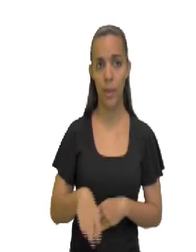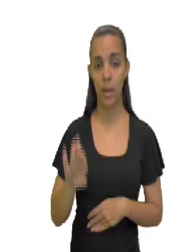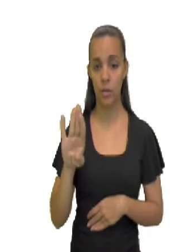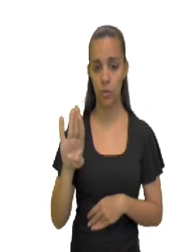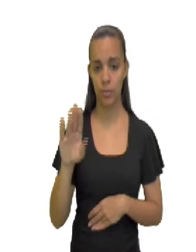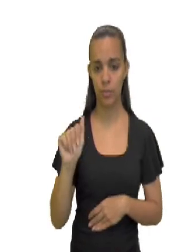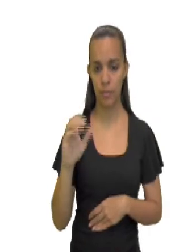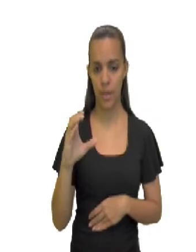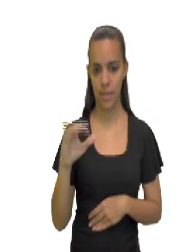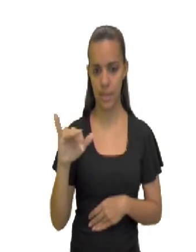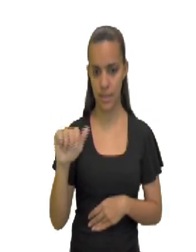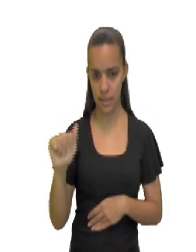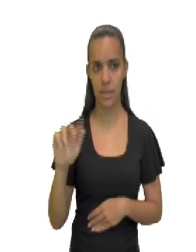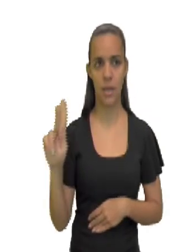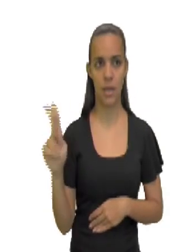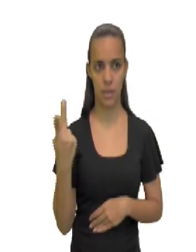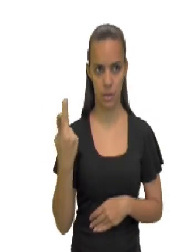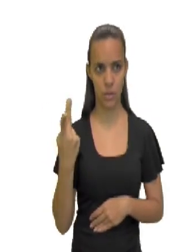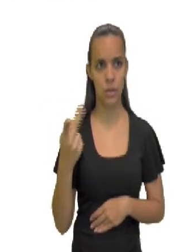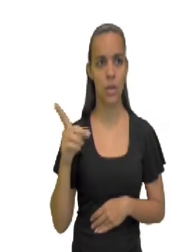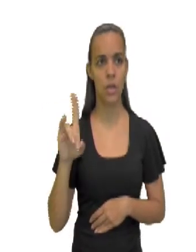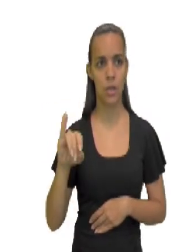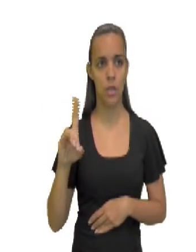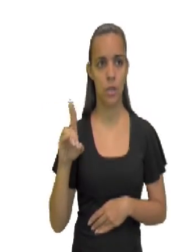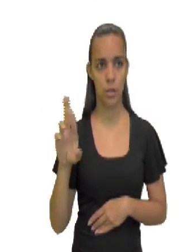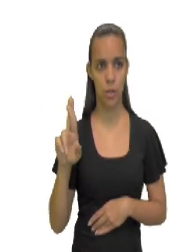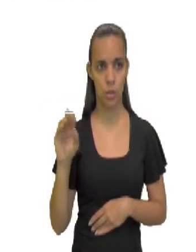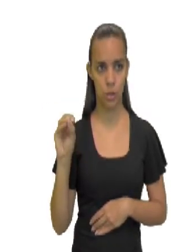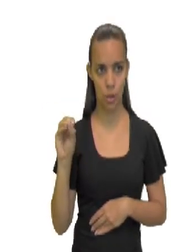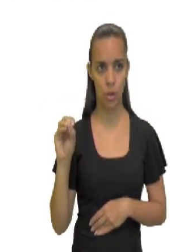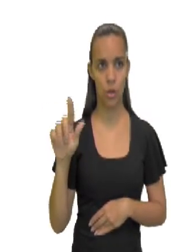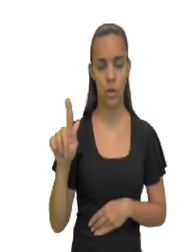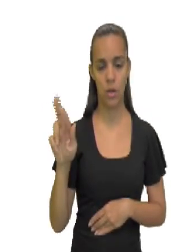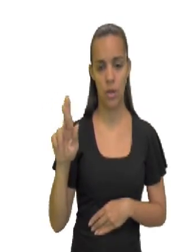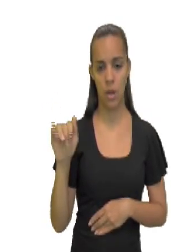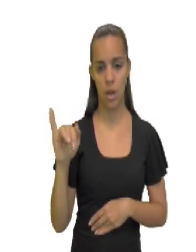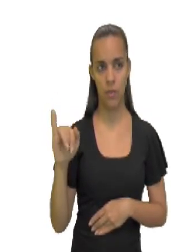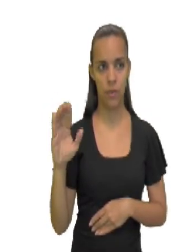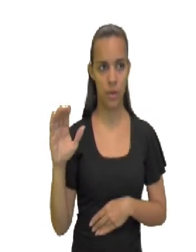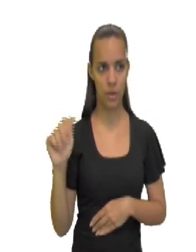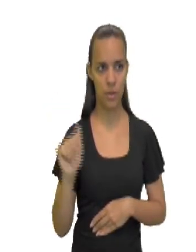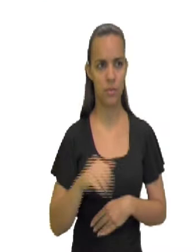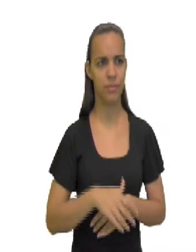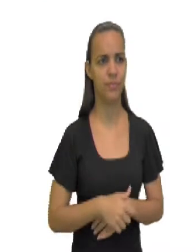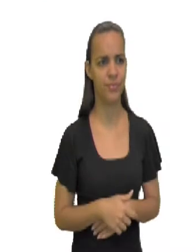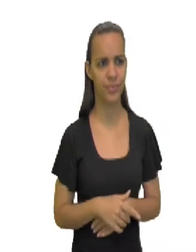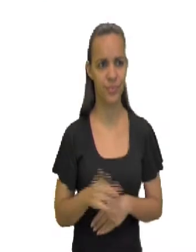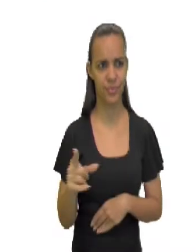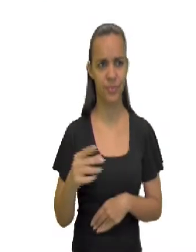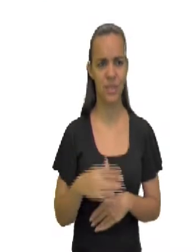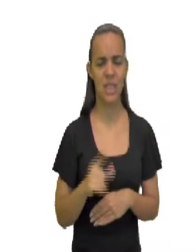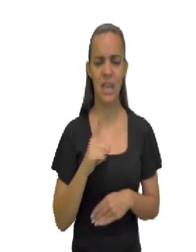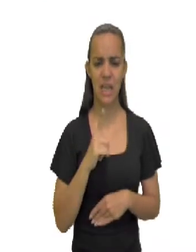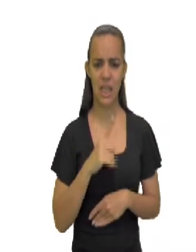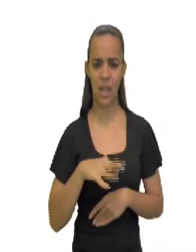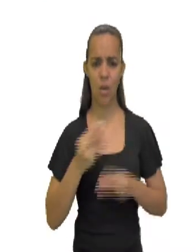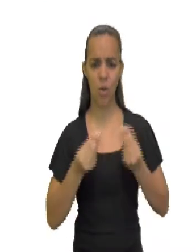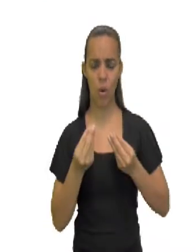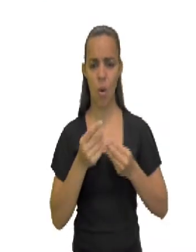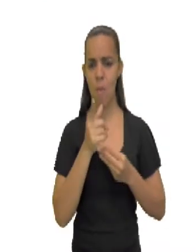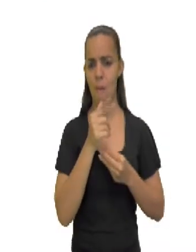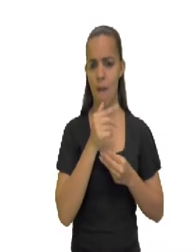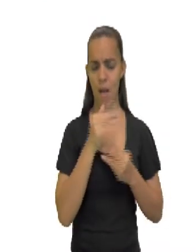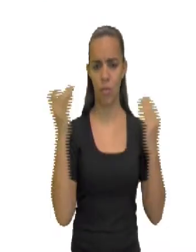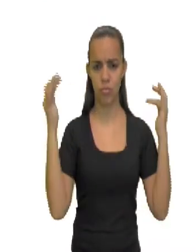hidrográfica, ok? Então, onde os seus afluentes, onde o rio principal passa e ocupa, é